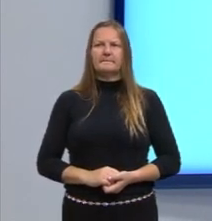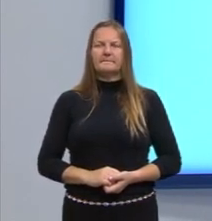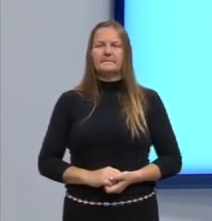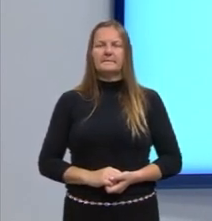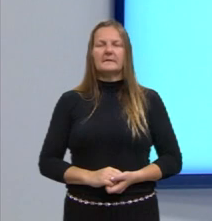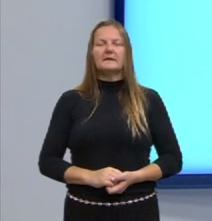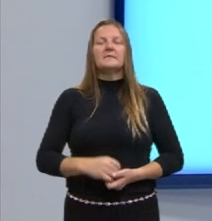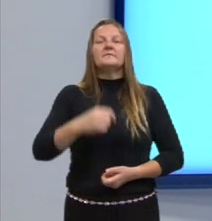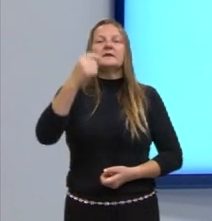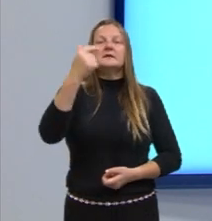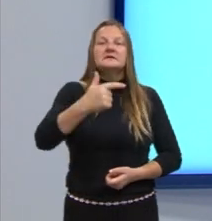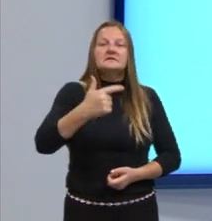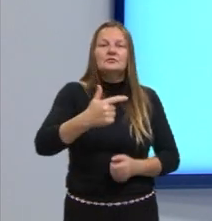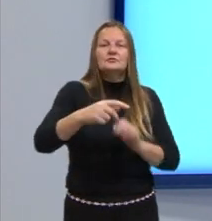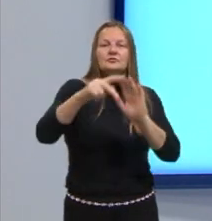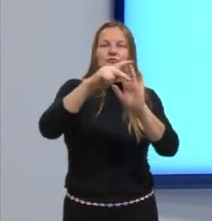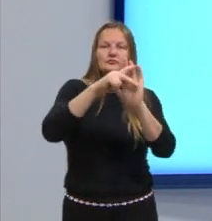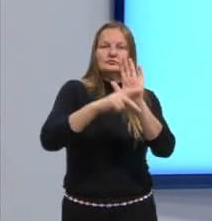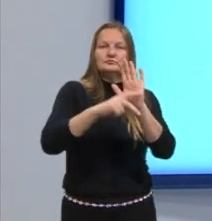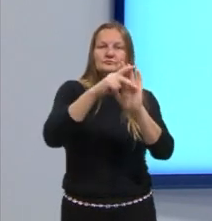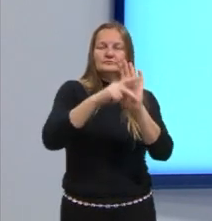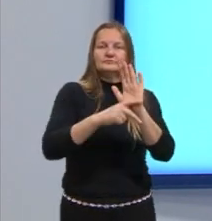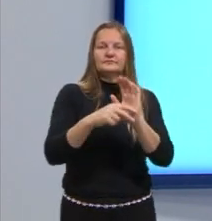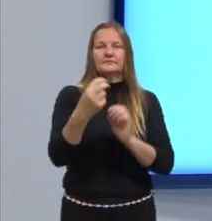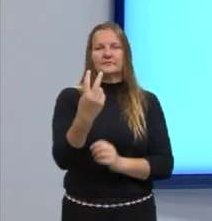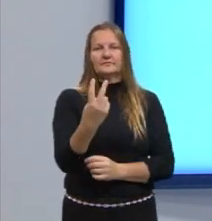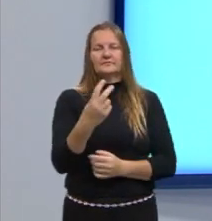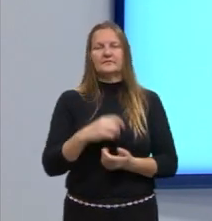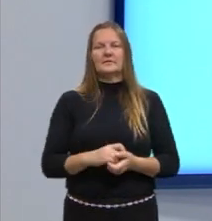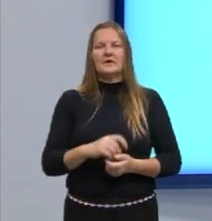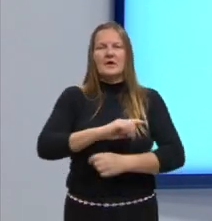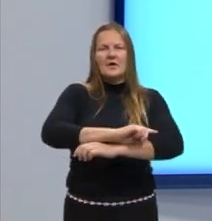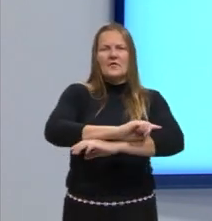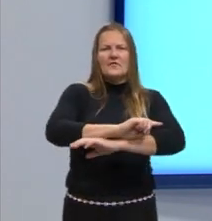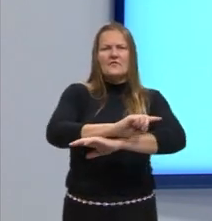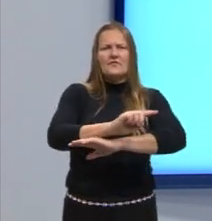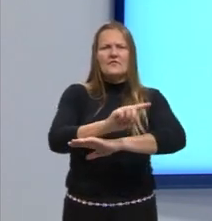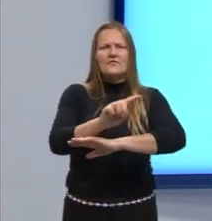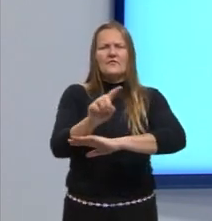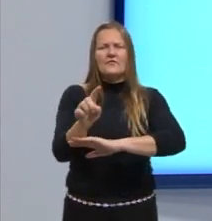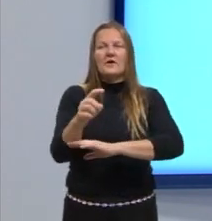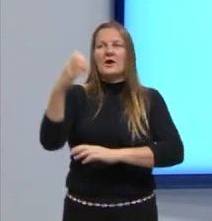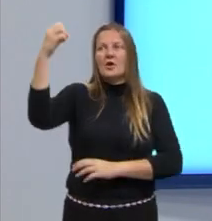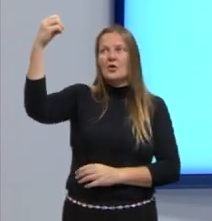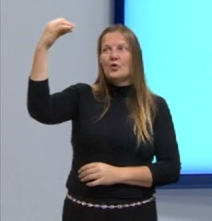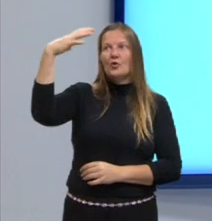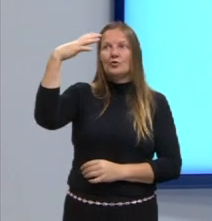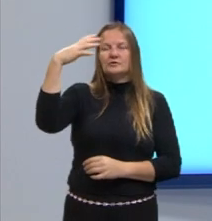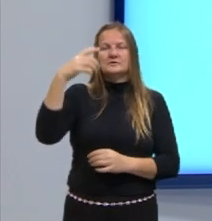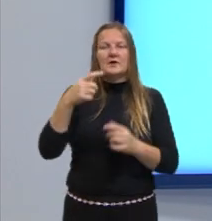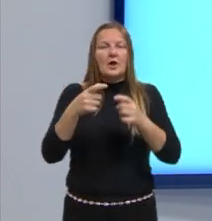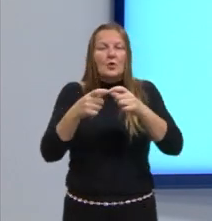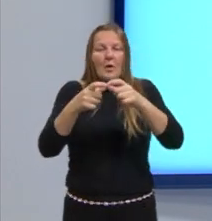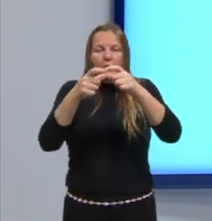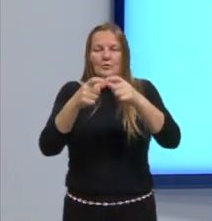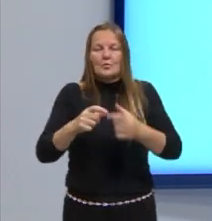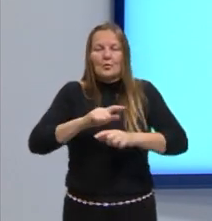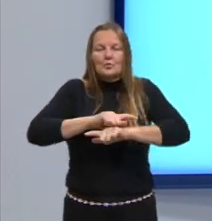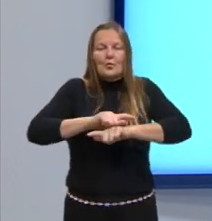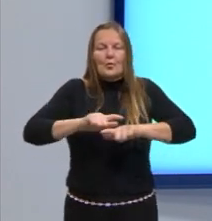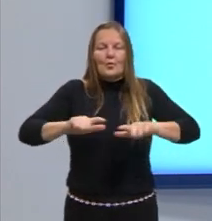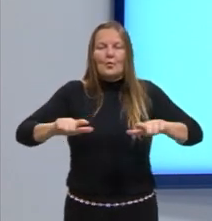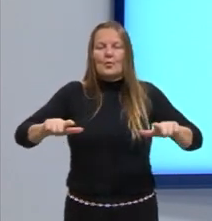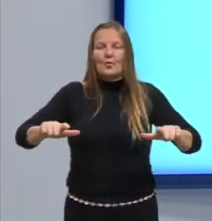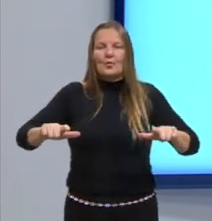agora o segundo postulado né são dois a velocidade de propagação da luz no vácuo tem o mesmo valor para